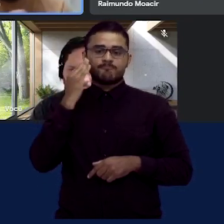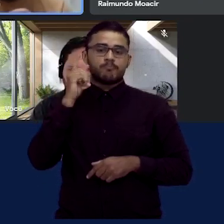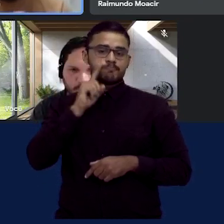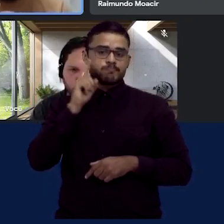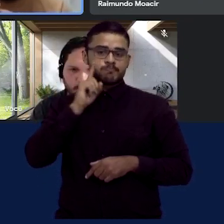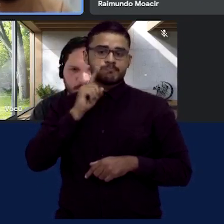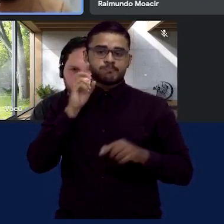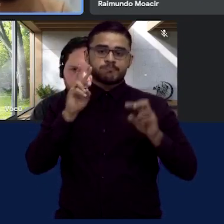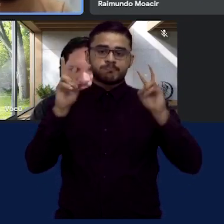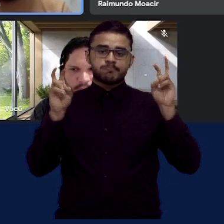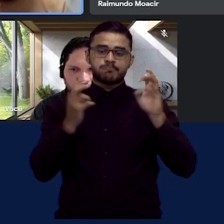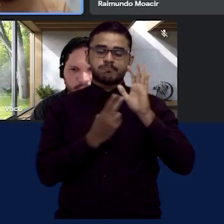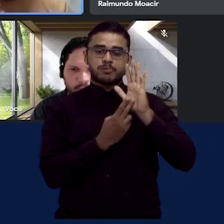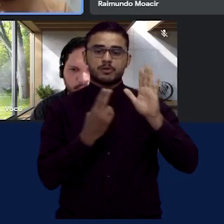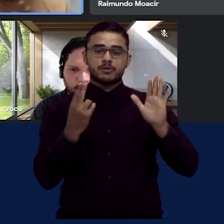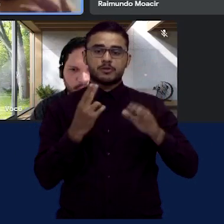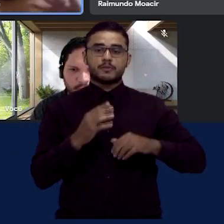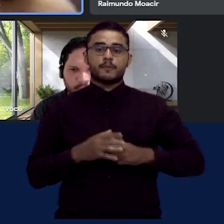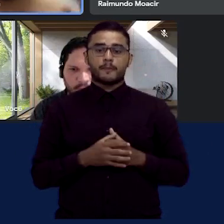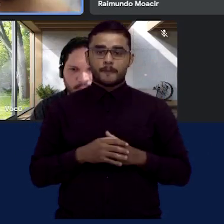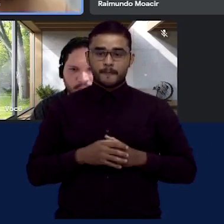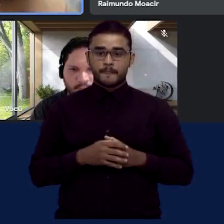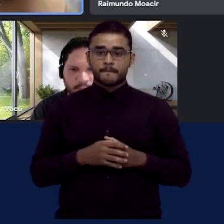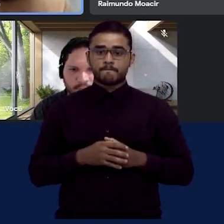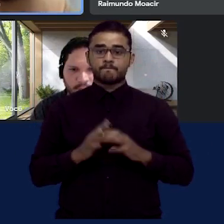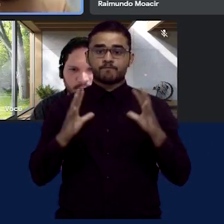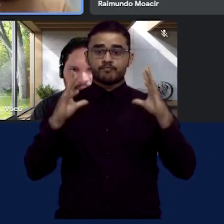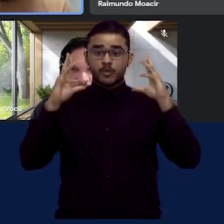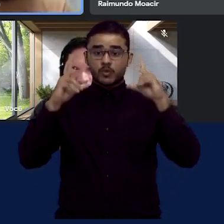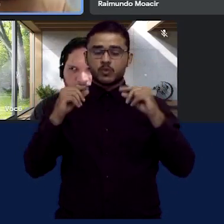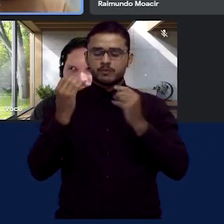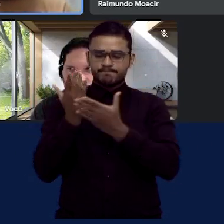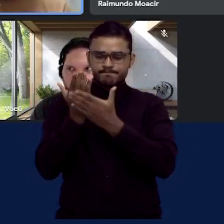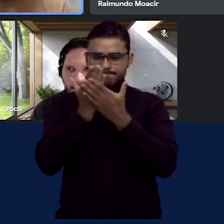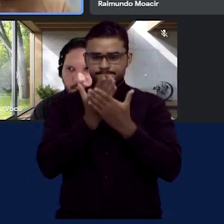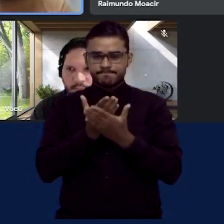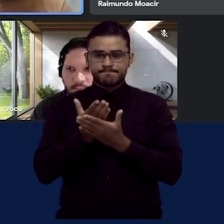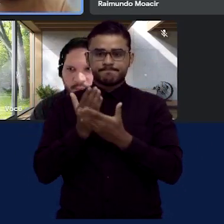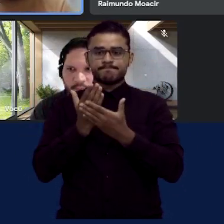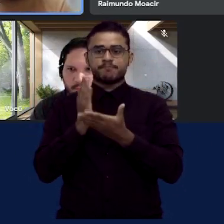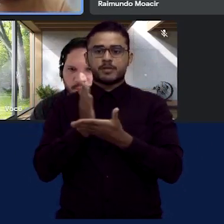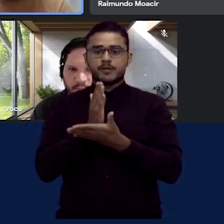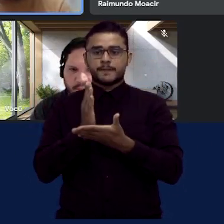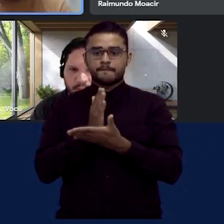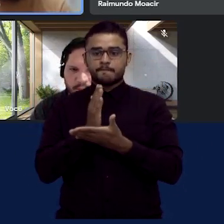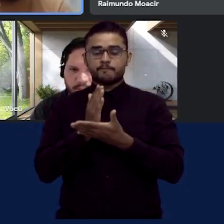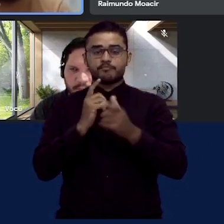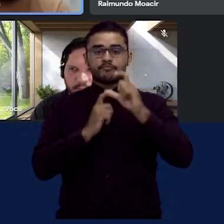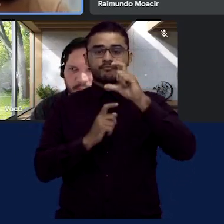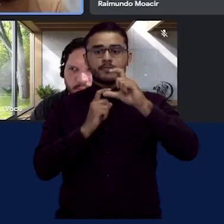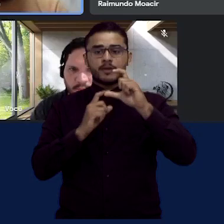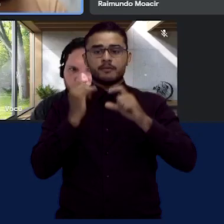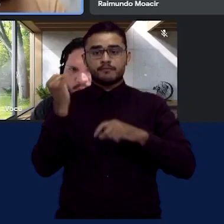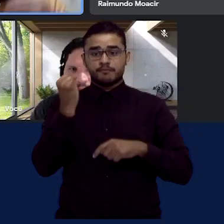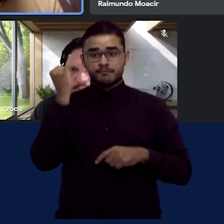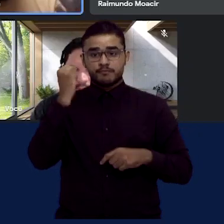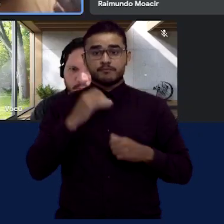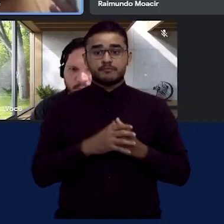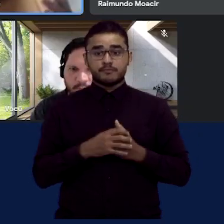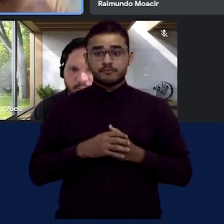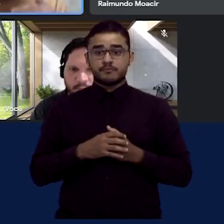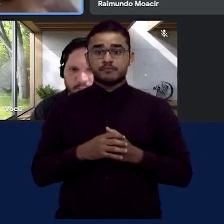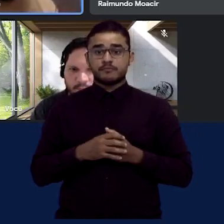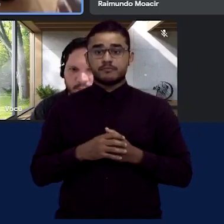sobre quadrinhos, certo? Dentre todos os grandes estudiosos de quadrinhos, tem 2 que eu cito que são pedras fundamentais. É o